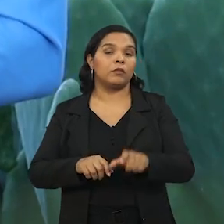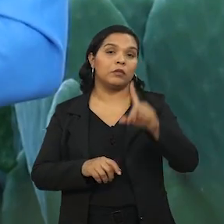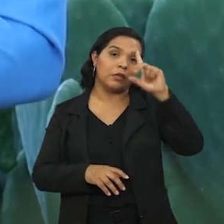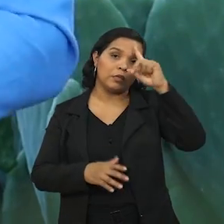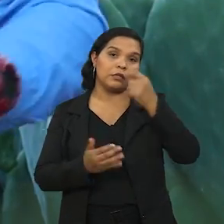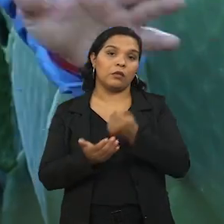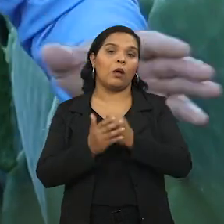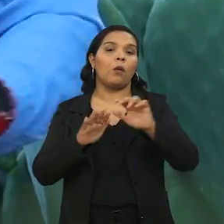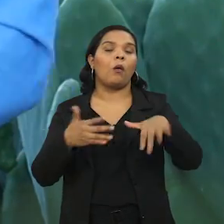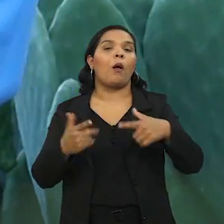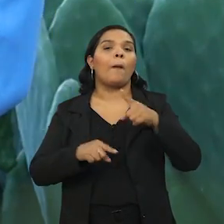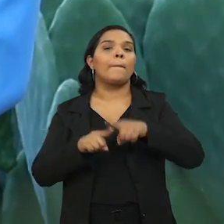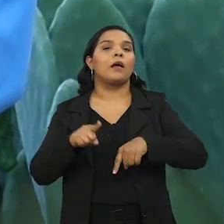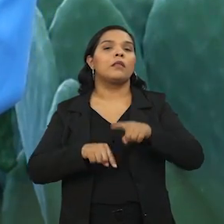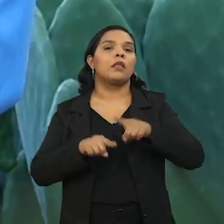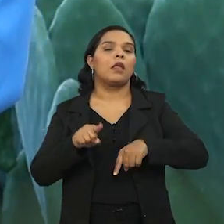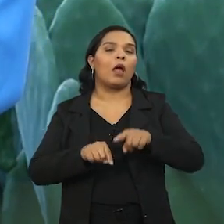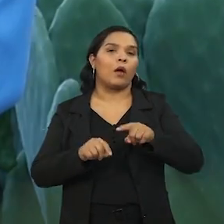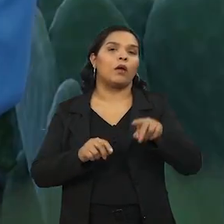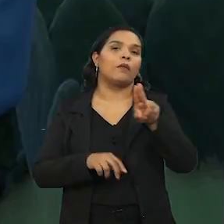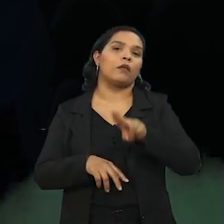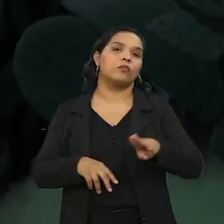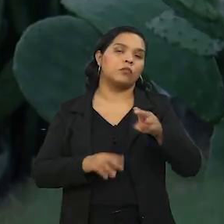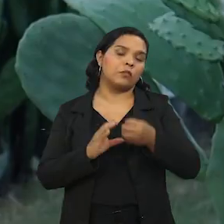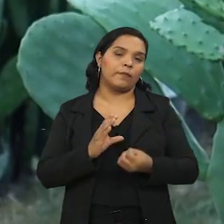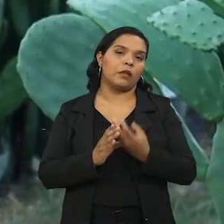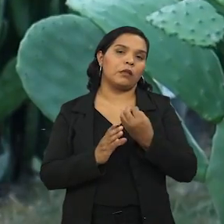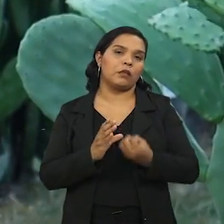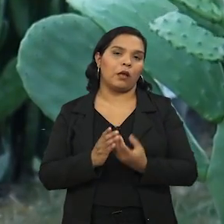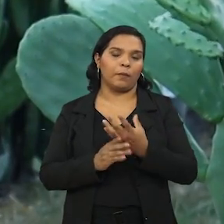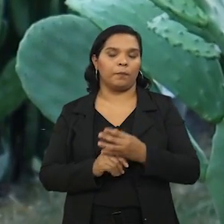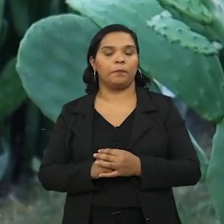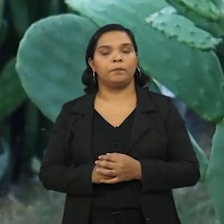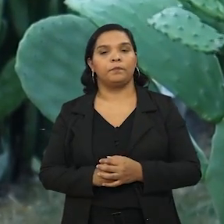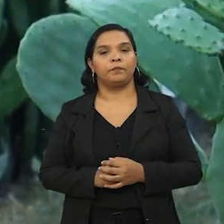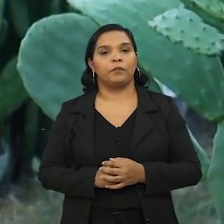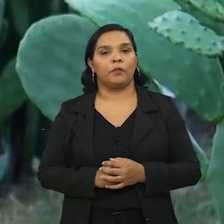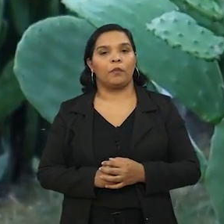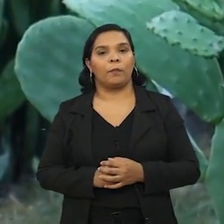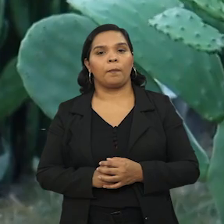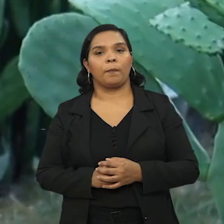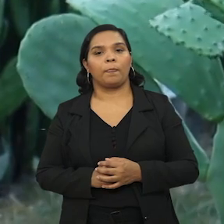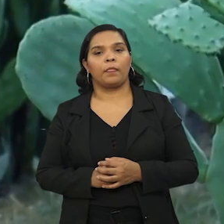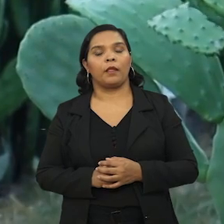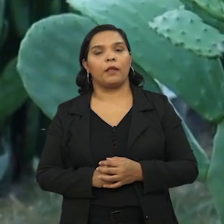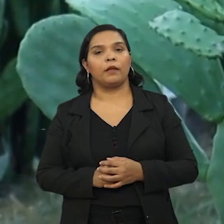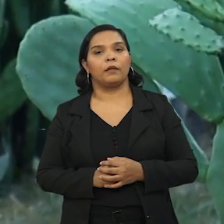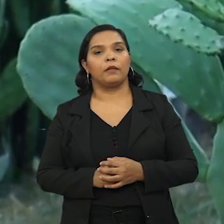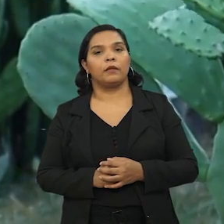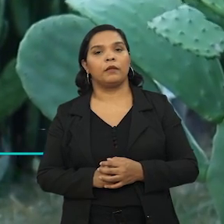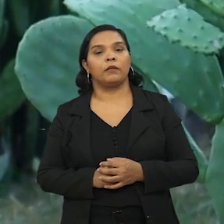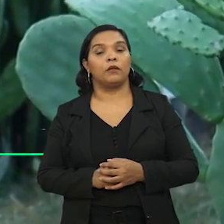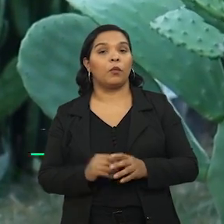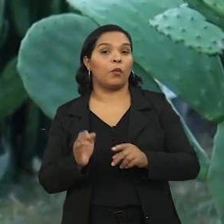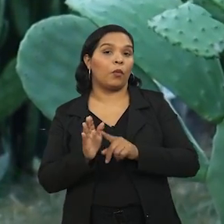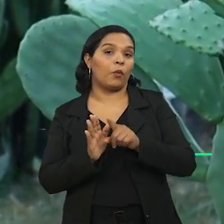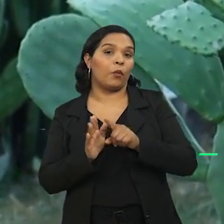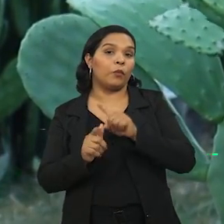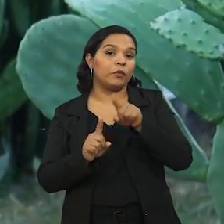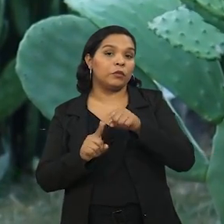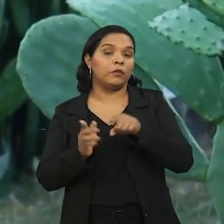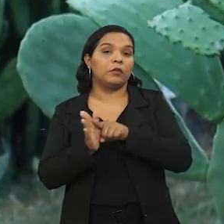tomar a decisão de qual material ele vai plantar. Essa é a ideia. O objetivo da pesquisa é analisar qual o